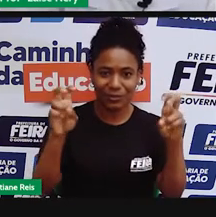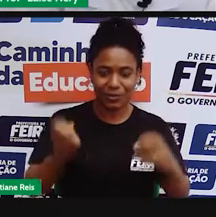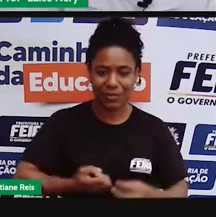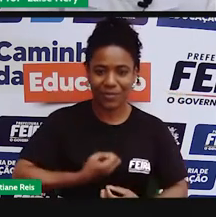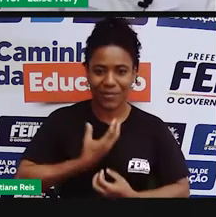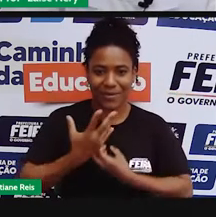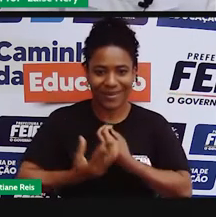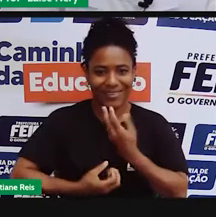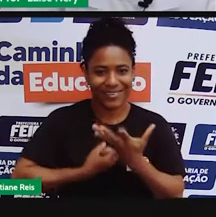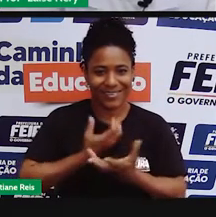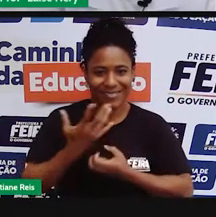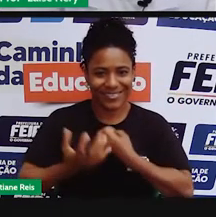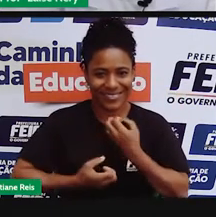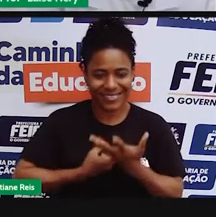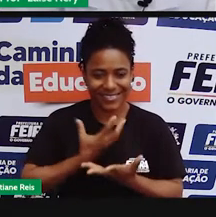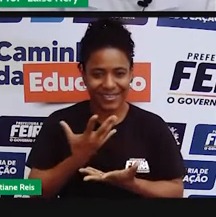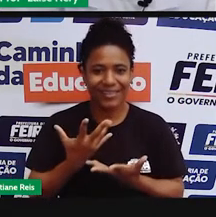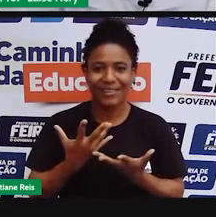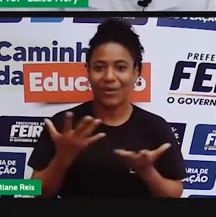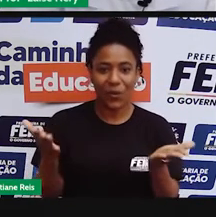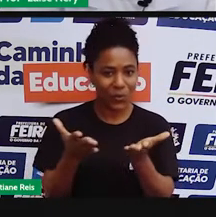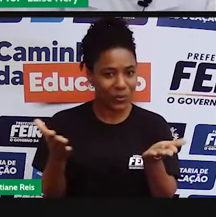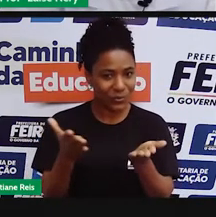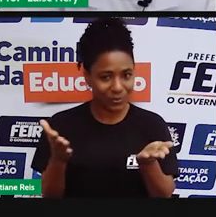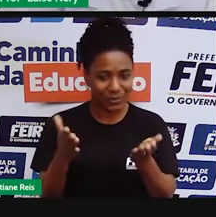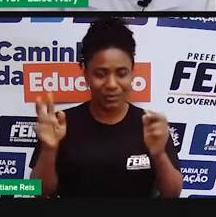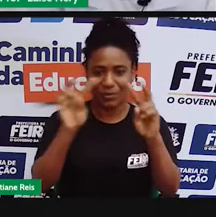eu escolhi um poema para nós